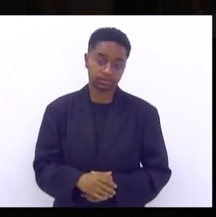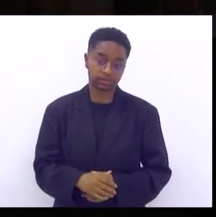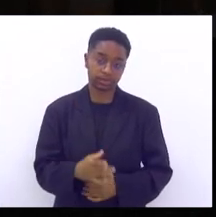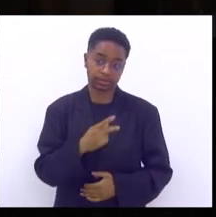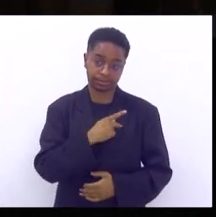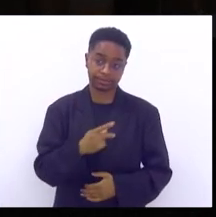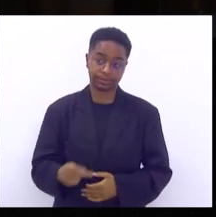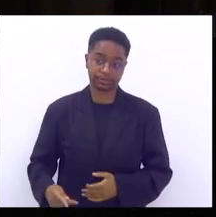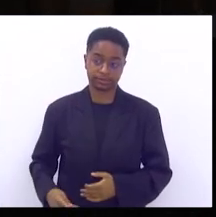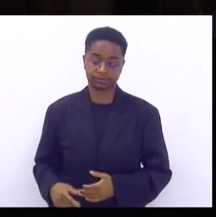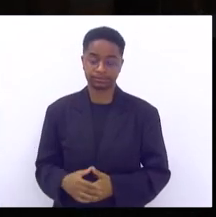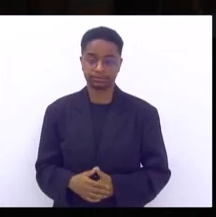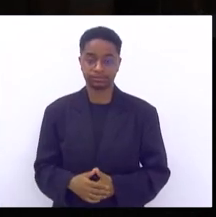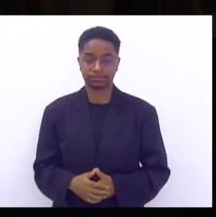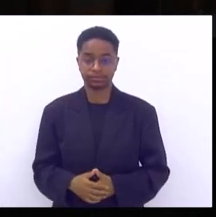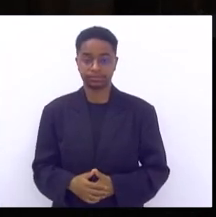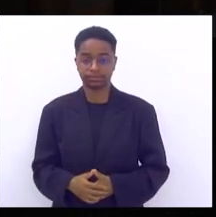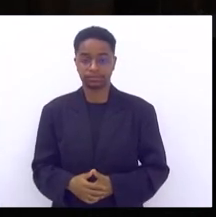acho que esta